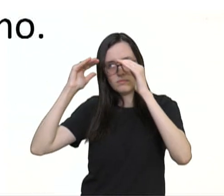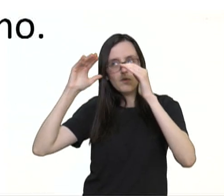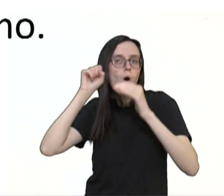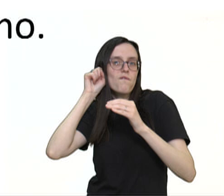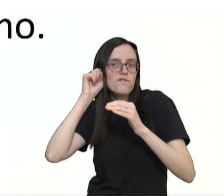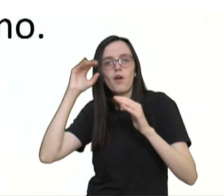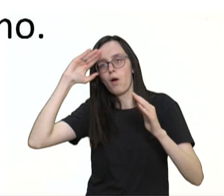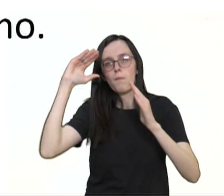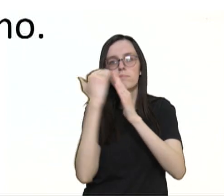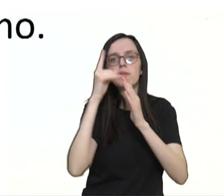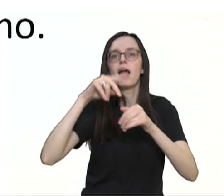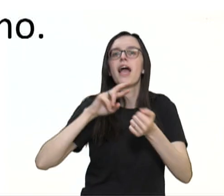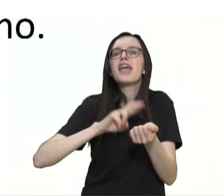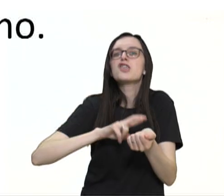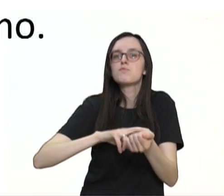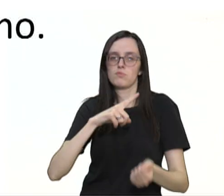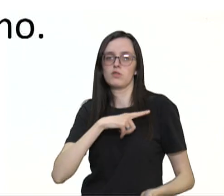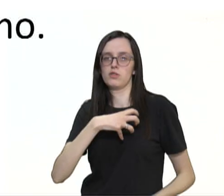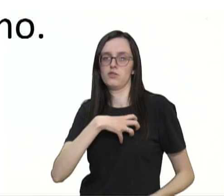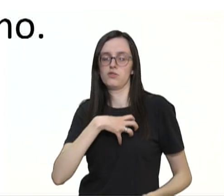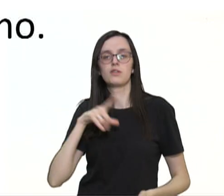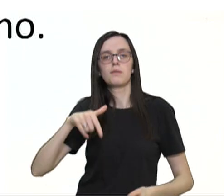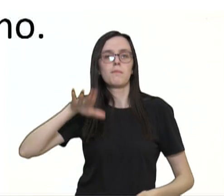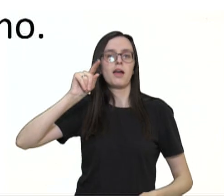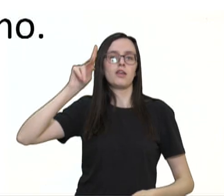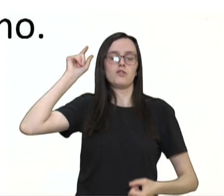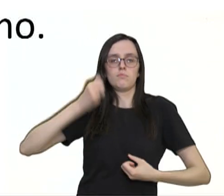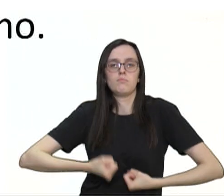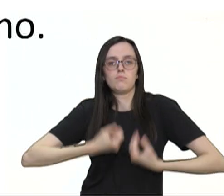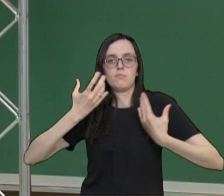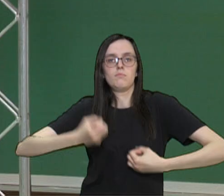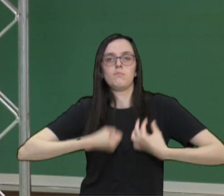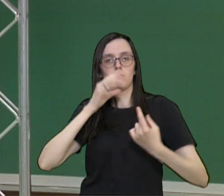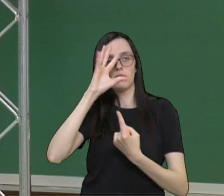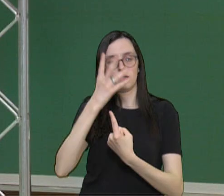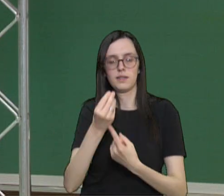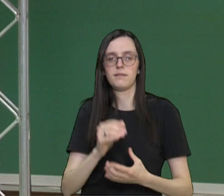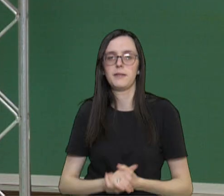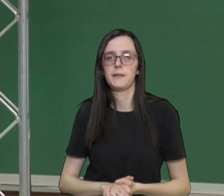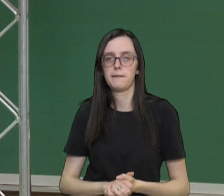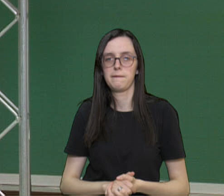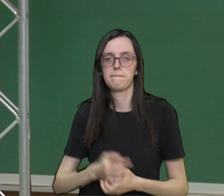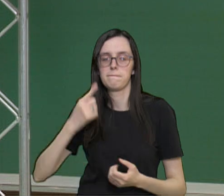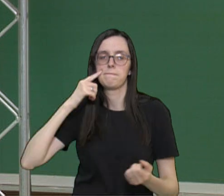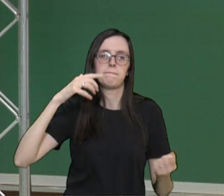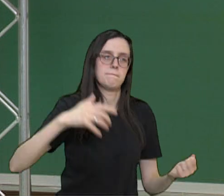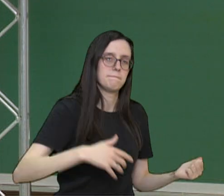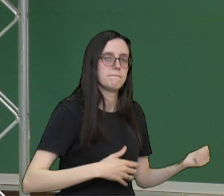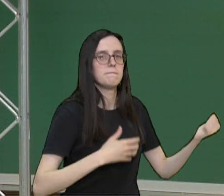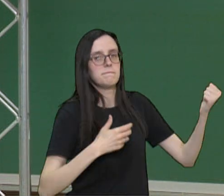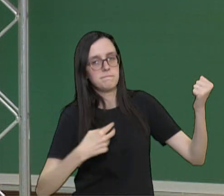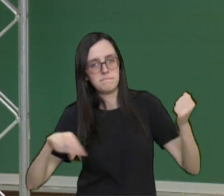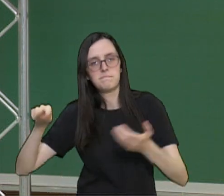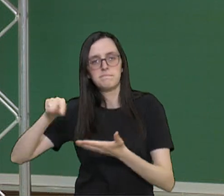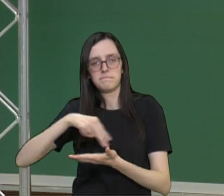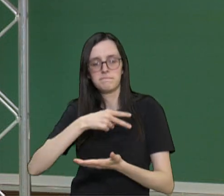mais antigas de manifestação artística. Então, vamos dançar. Não sei muito disso, não. Tipos de arte,